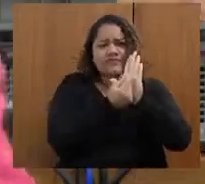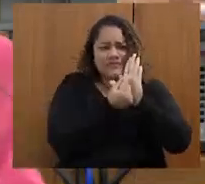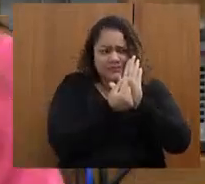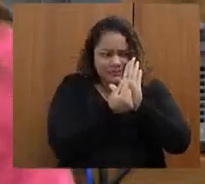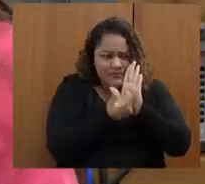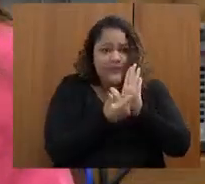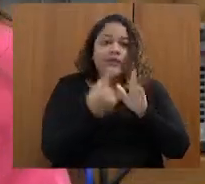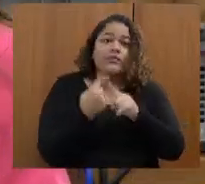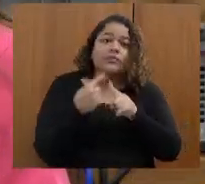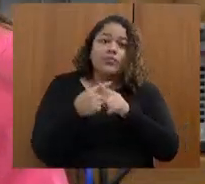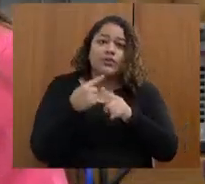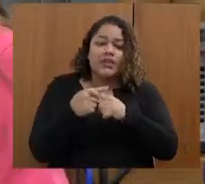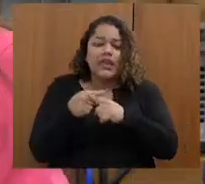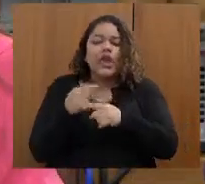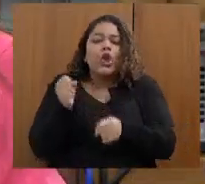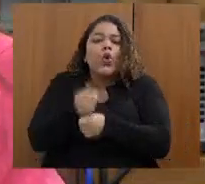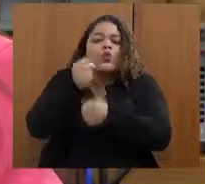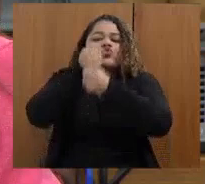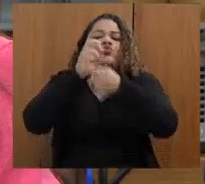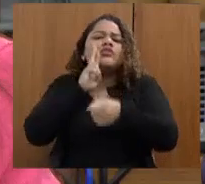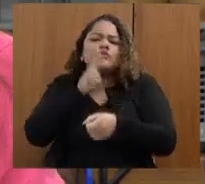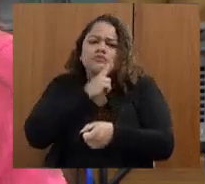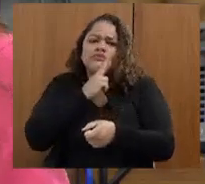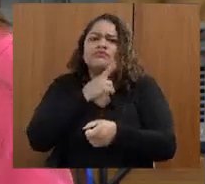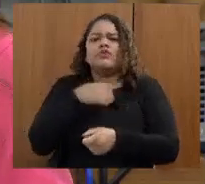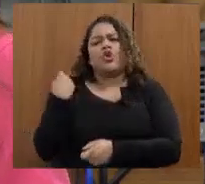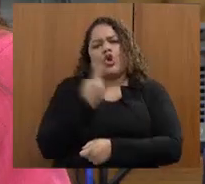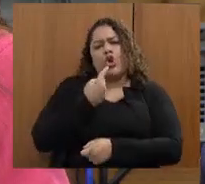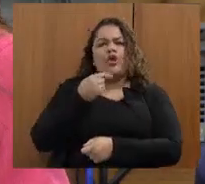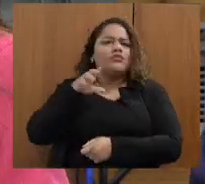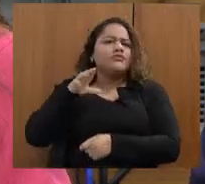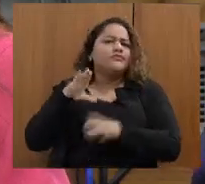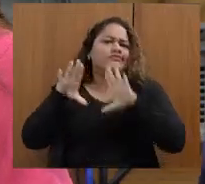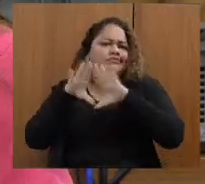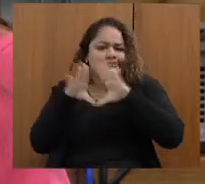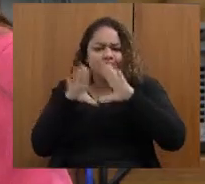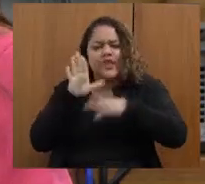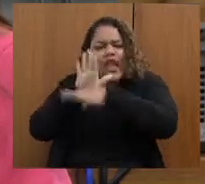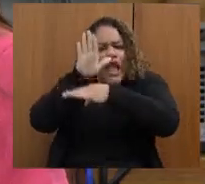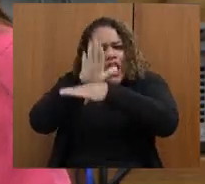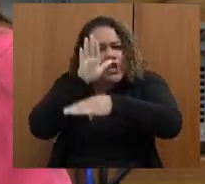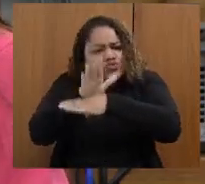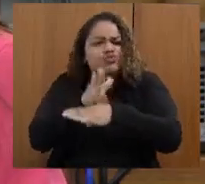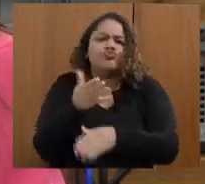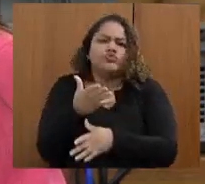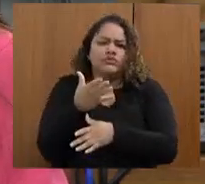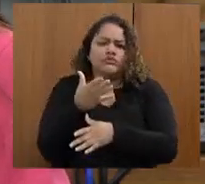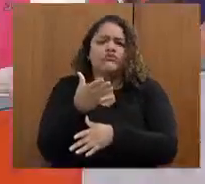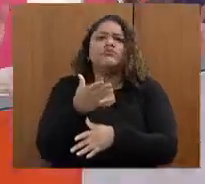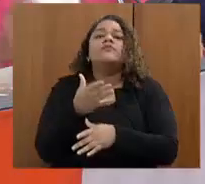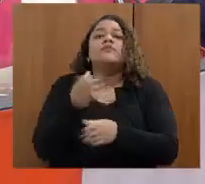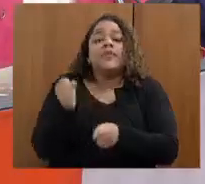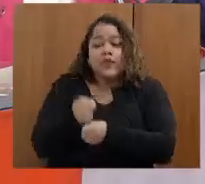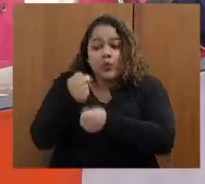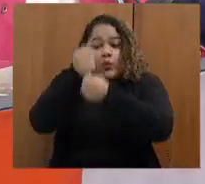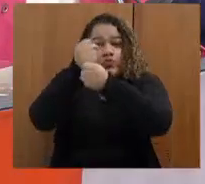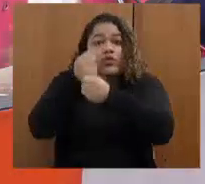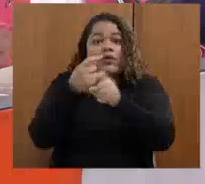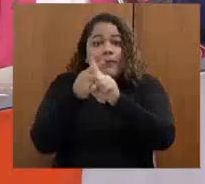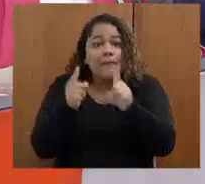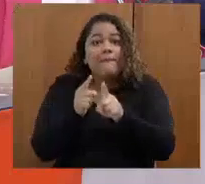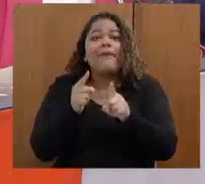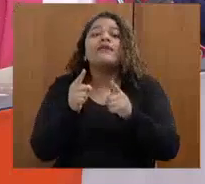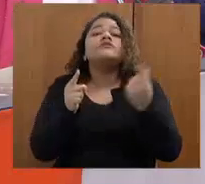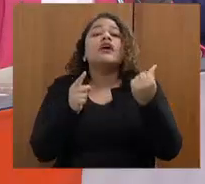parlamentar ajuda a gente vai a gente manda emenda a gente constrói Bandejão isso não vai ser problema eu tenho certeza disso mas a gente precisa